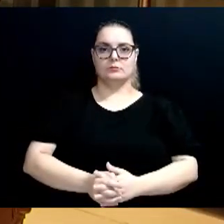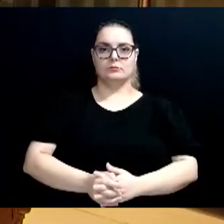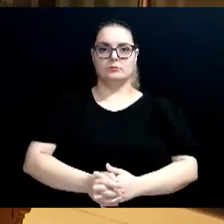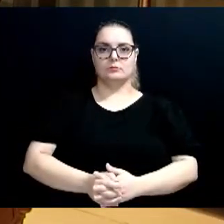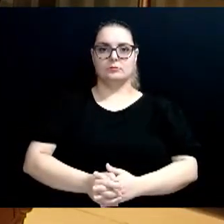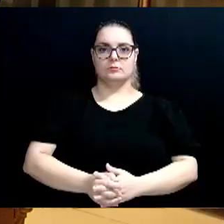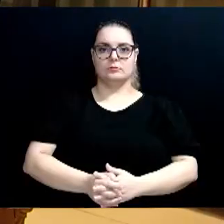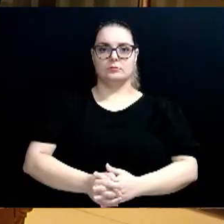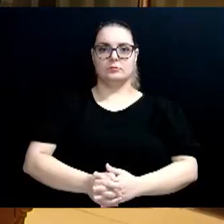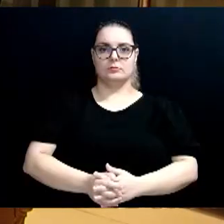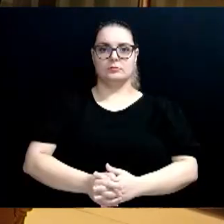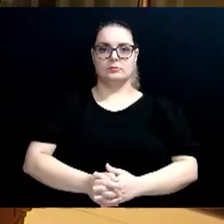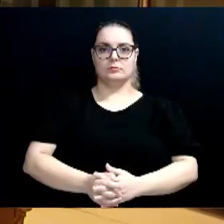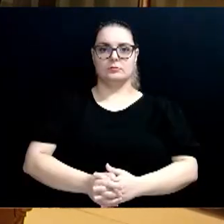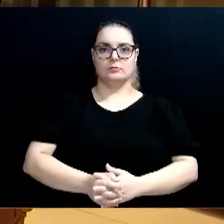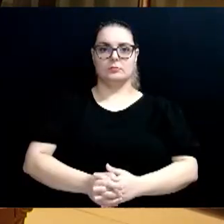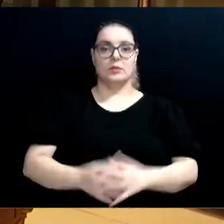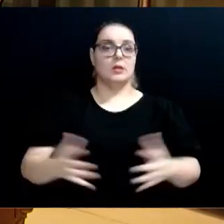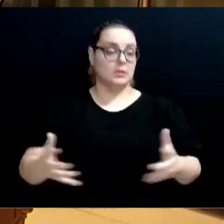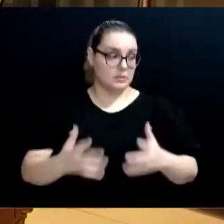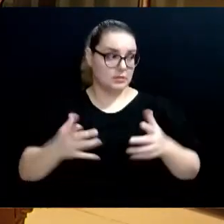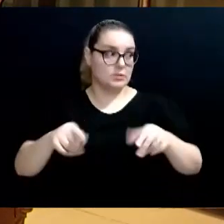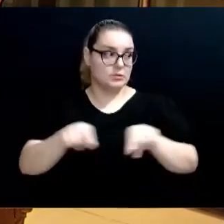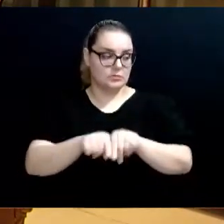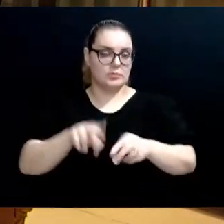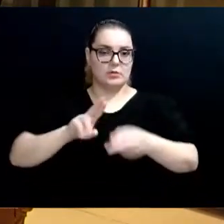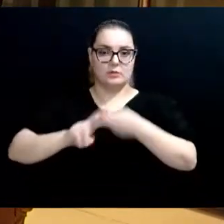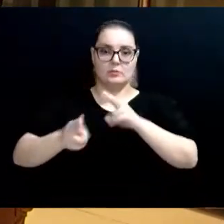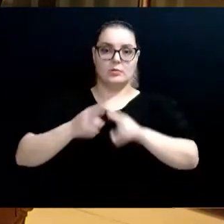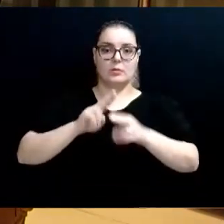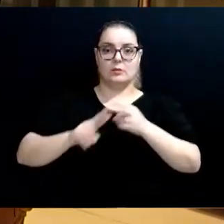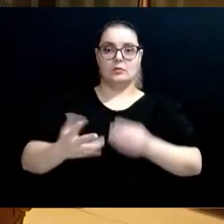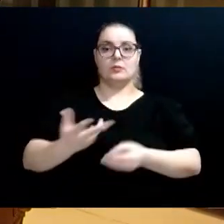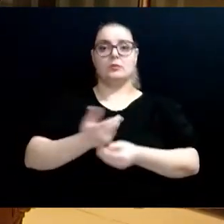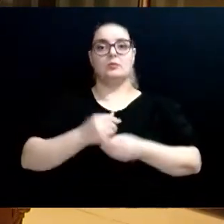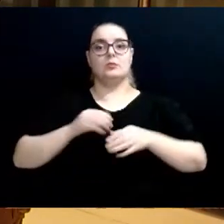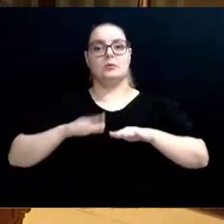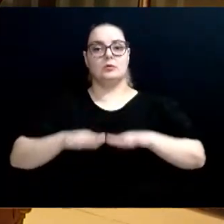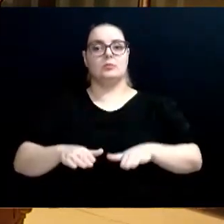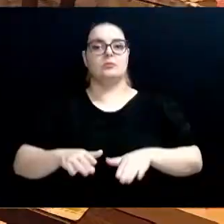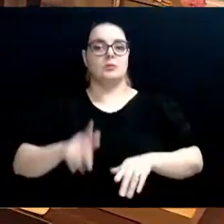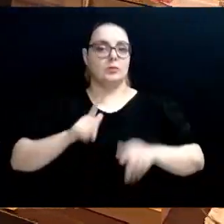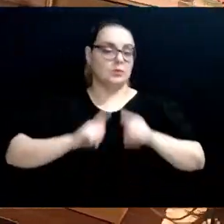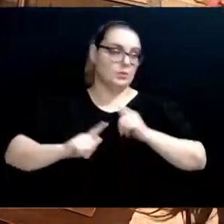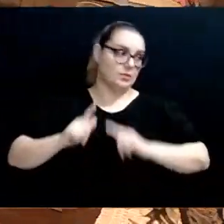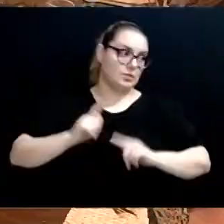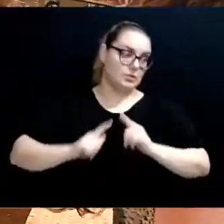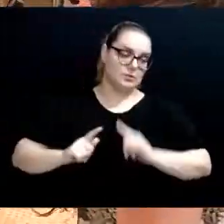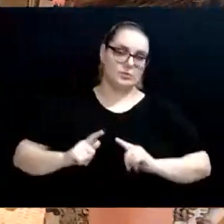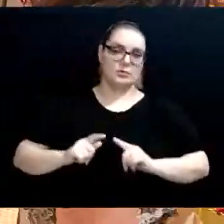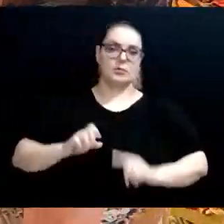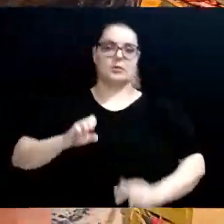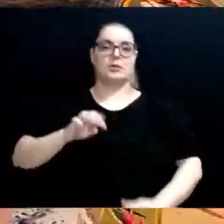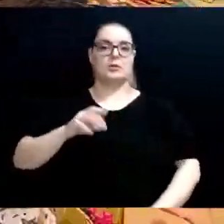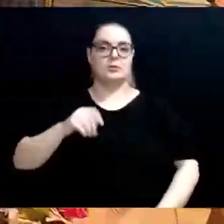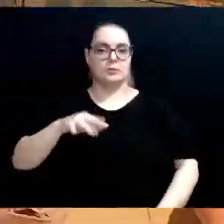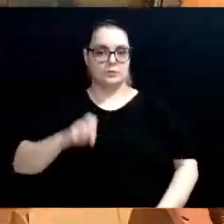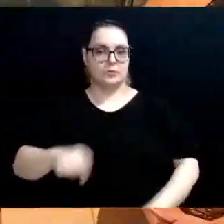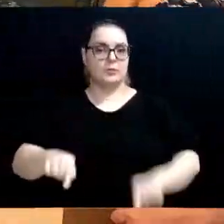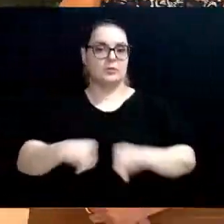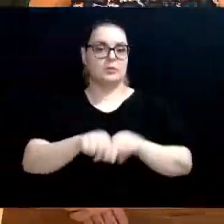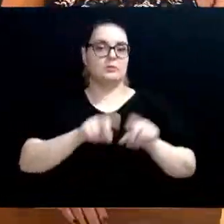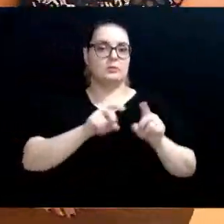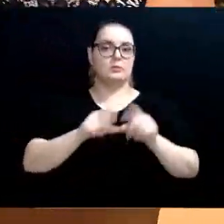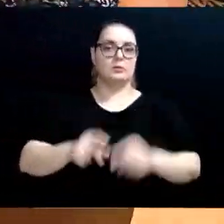isso mostra e também não só mostra, mas como incentiva a habilidade do artesão